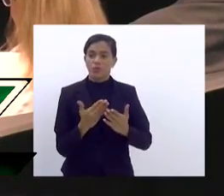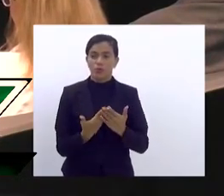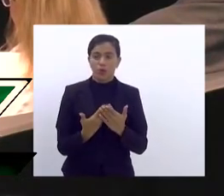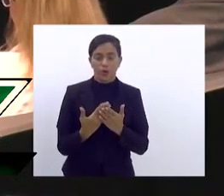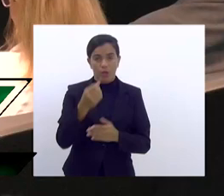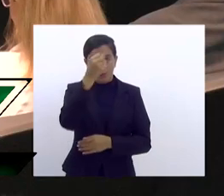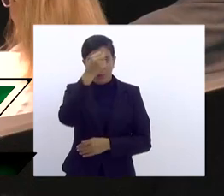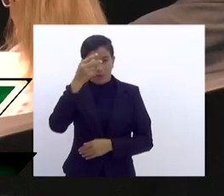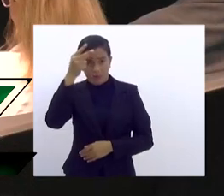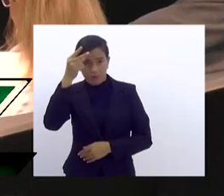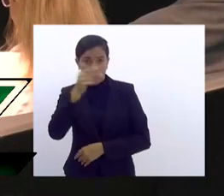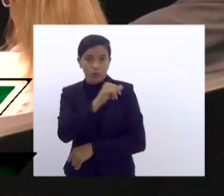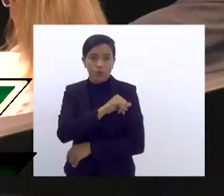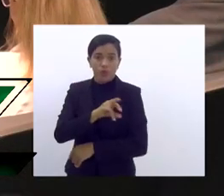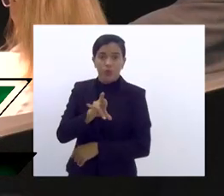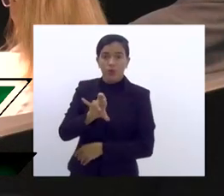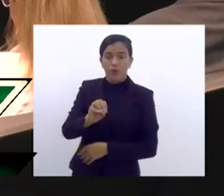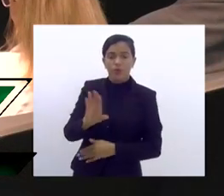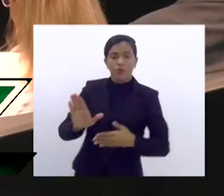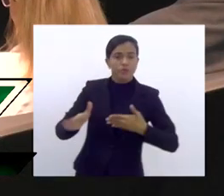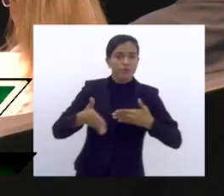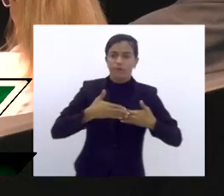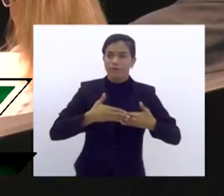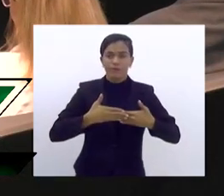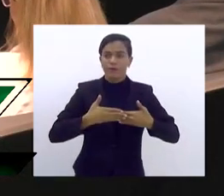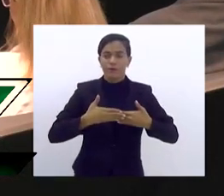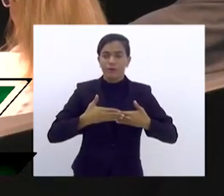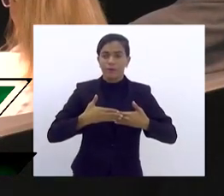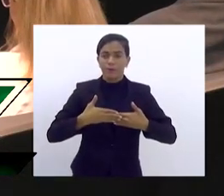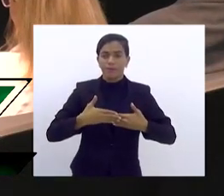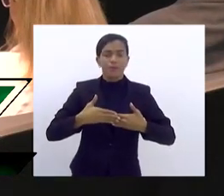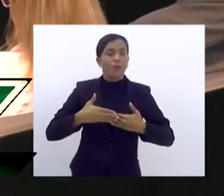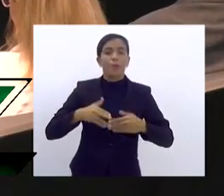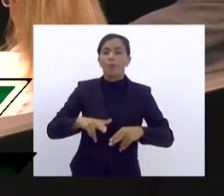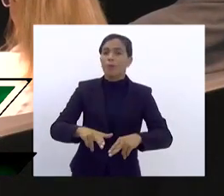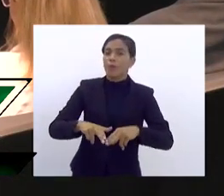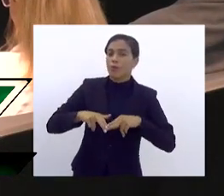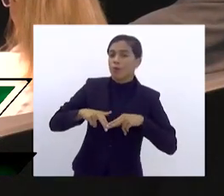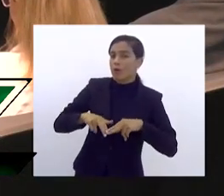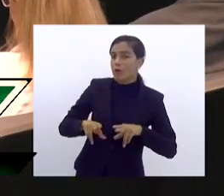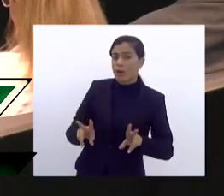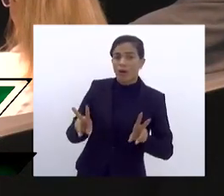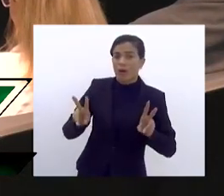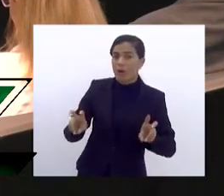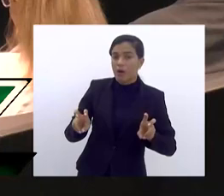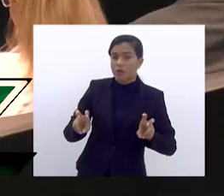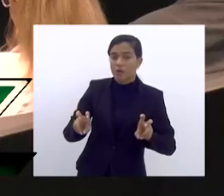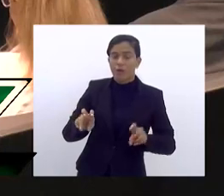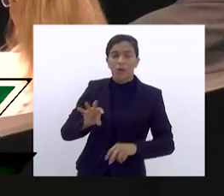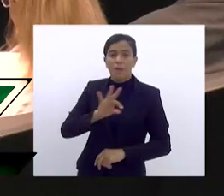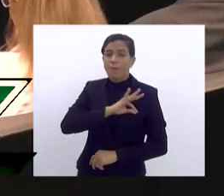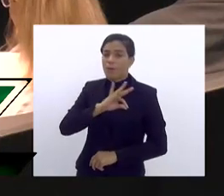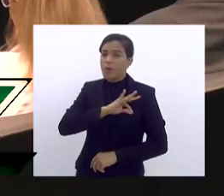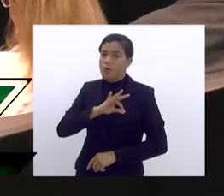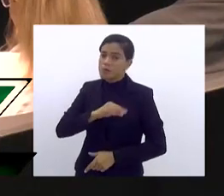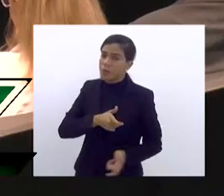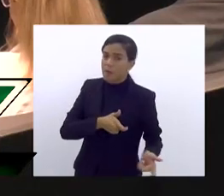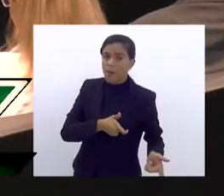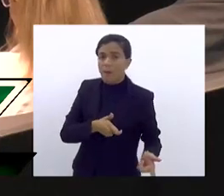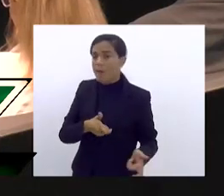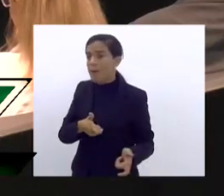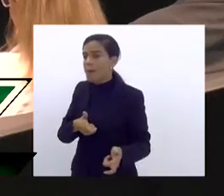município do Rio de Janeiro estão fechadas em função de uma operação policial na Zona Oeste